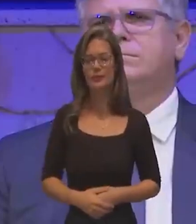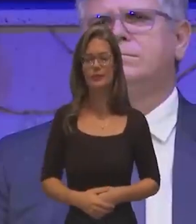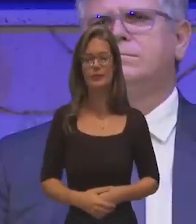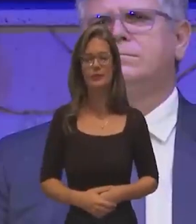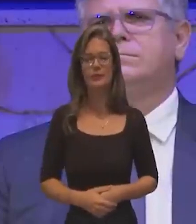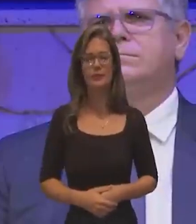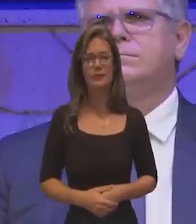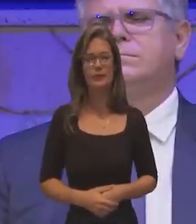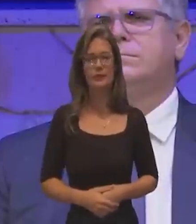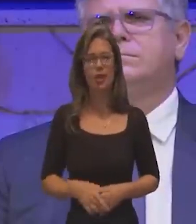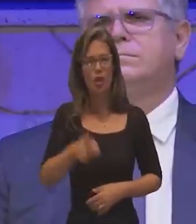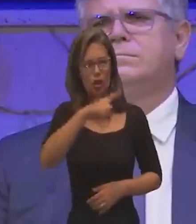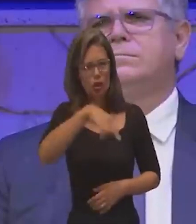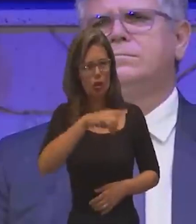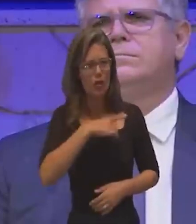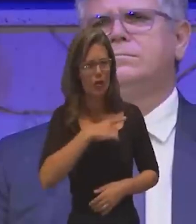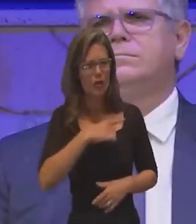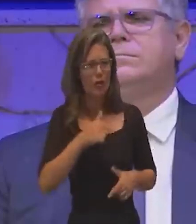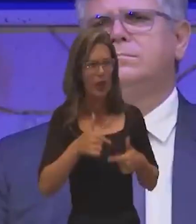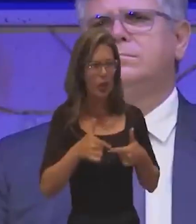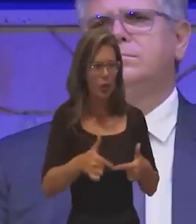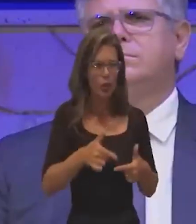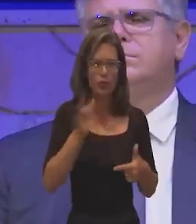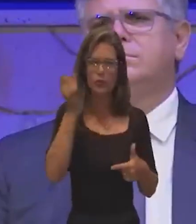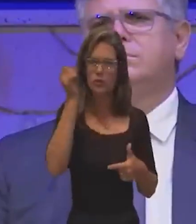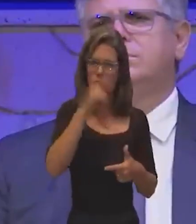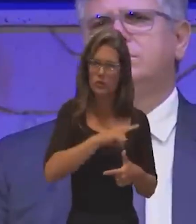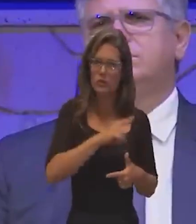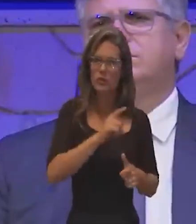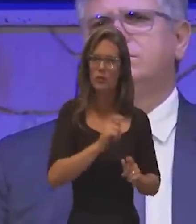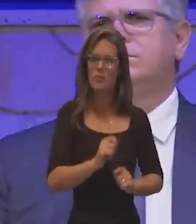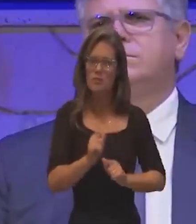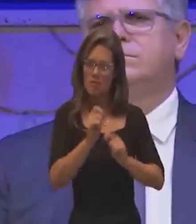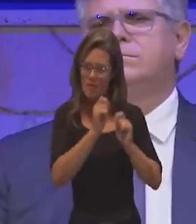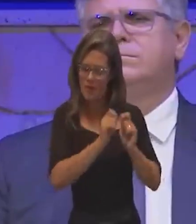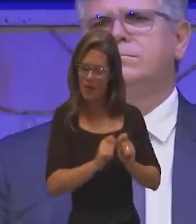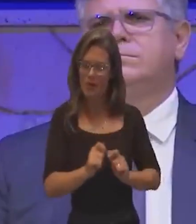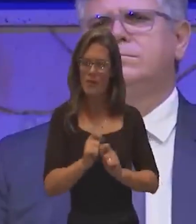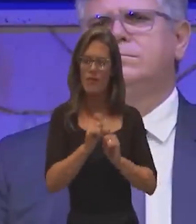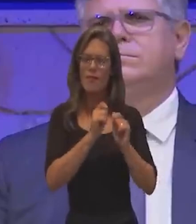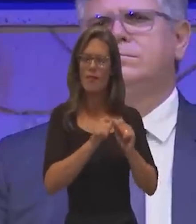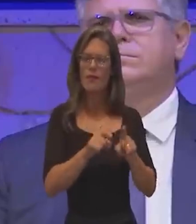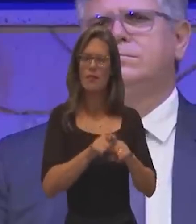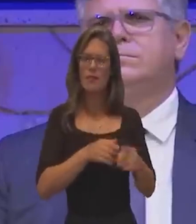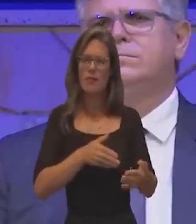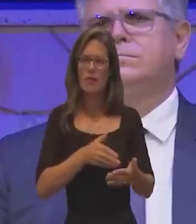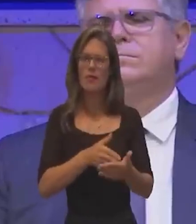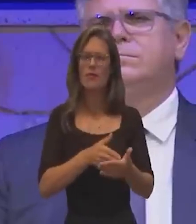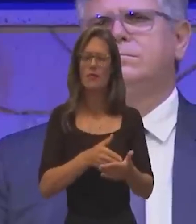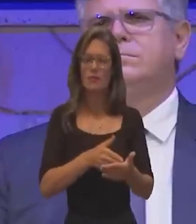Temos passado por lutas, por provações e privações,